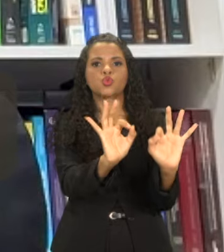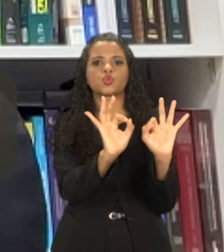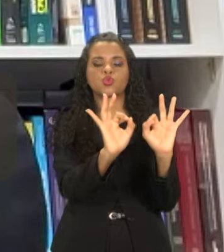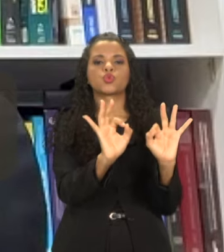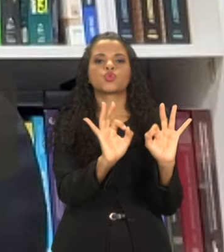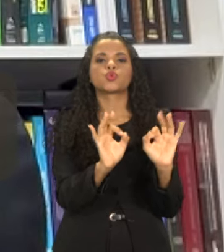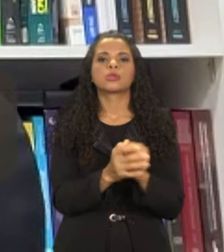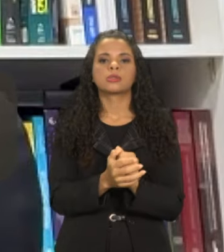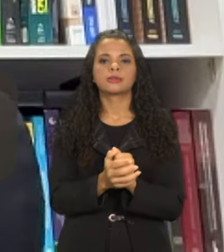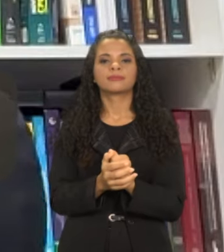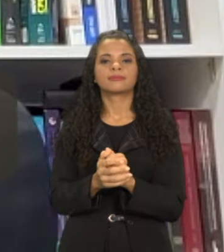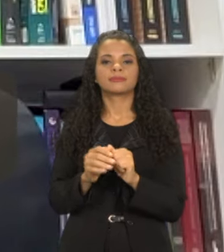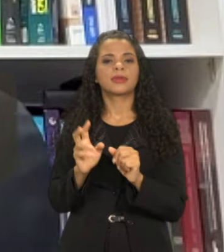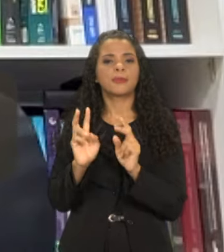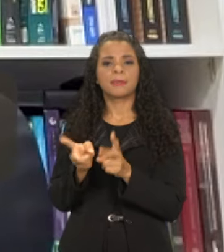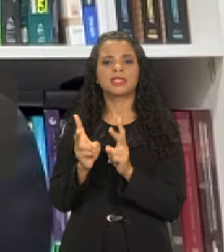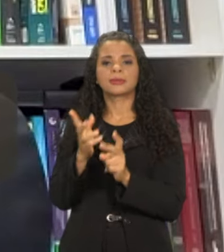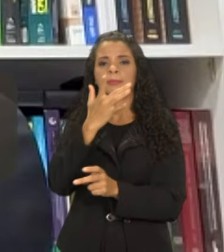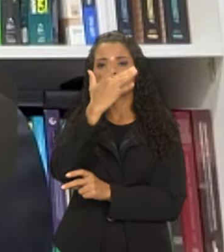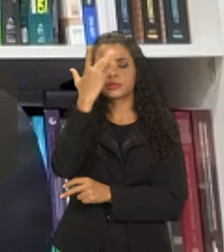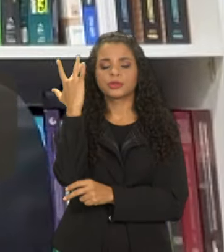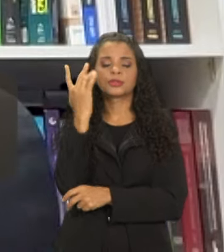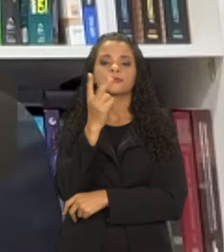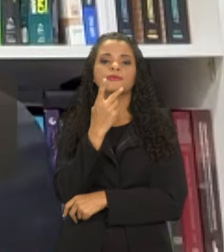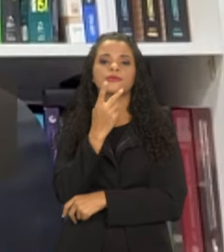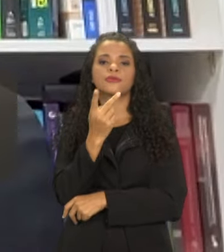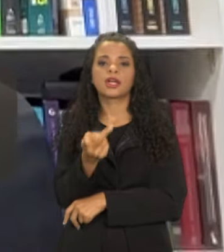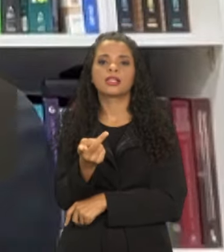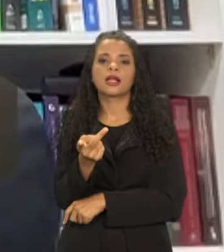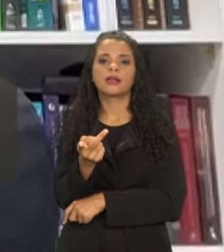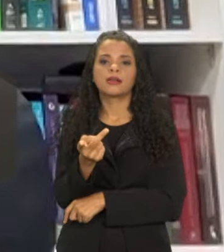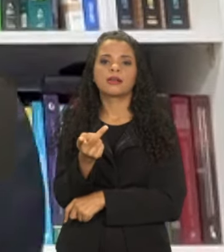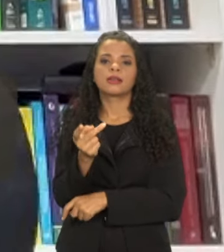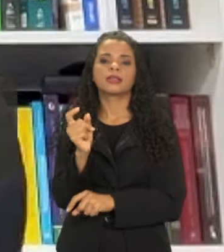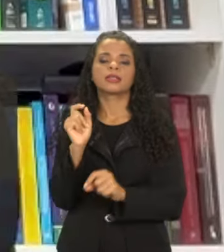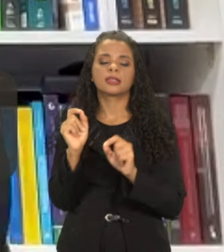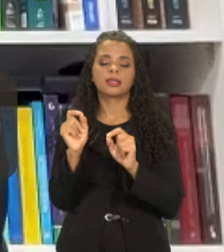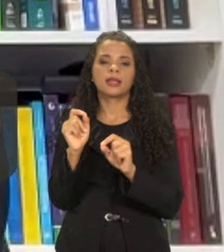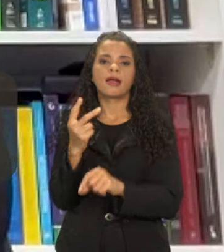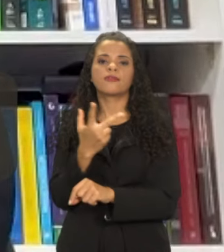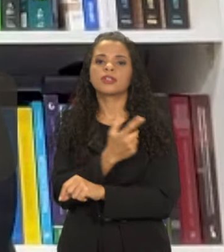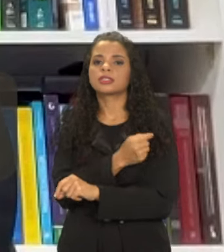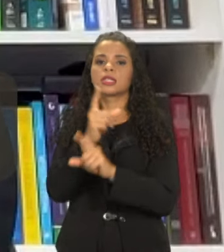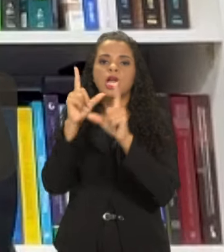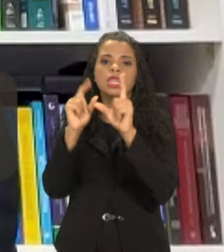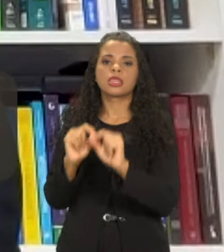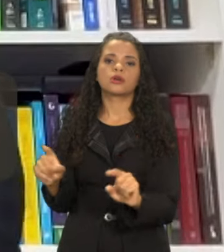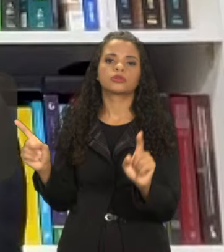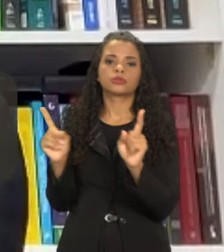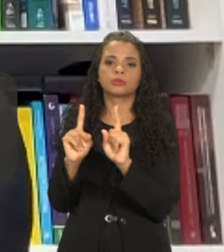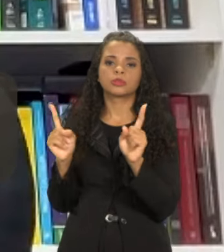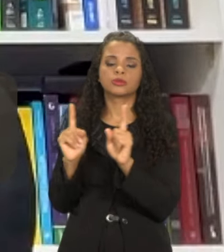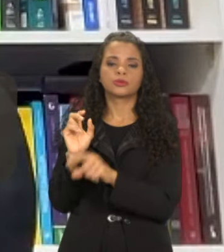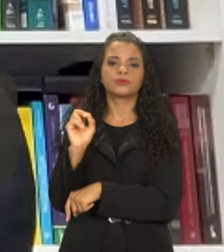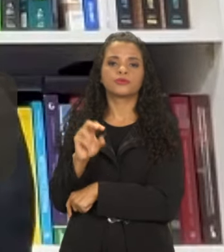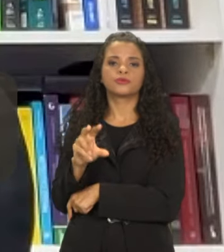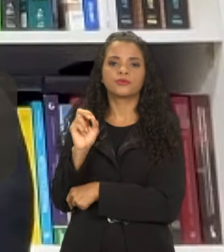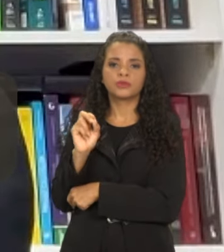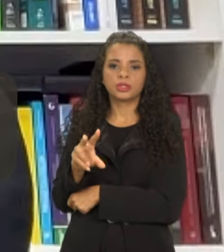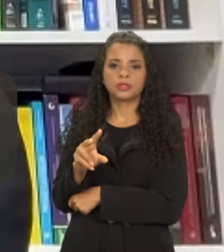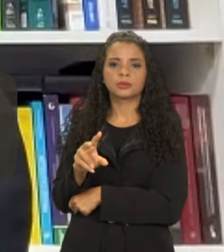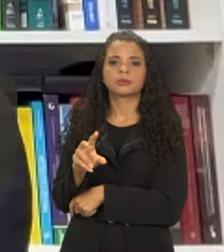afirmam que a vacina não erradicou o vírus e que constatou-se